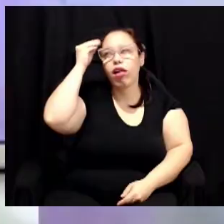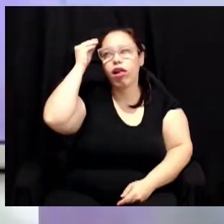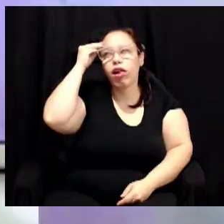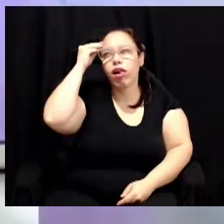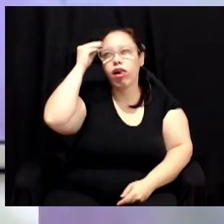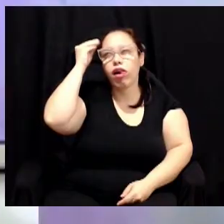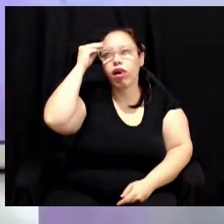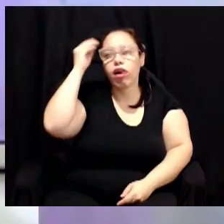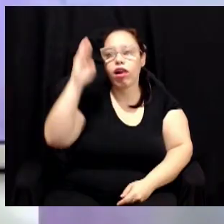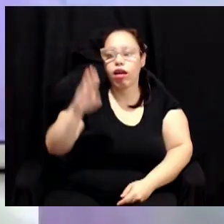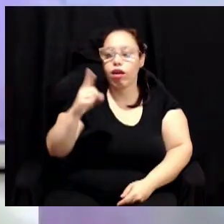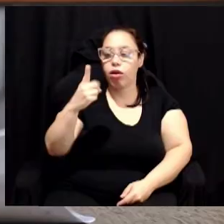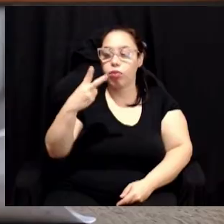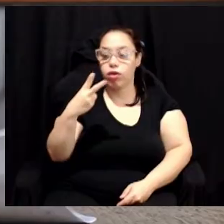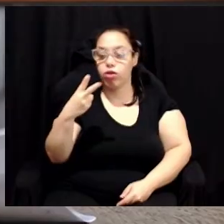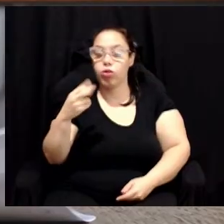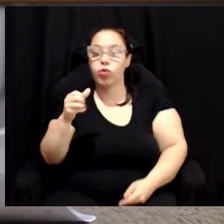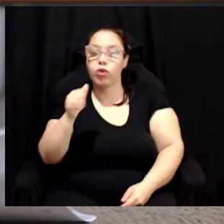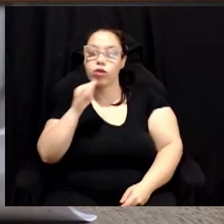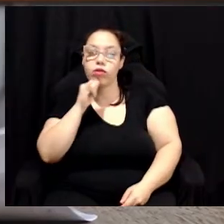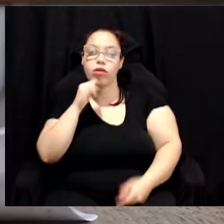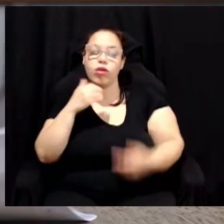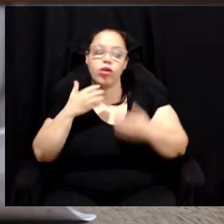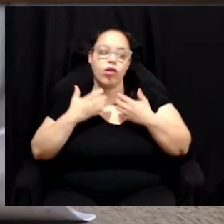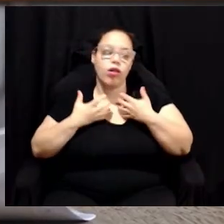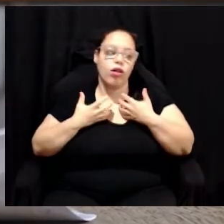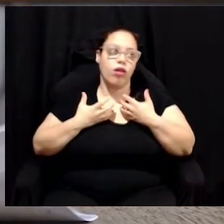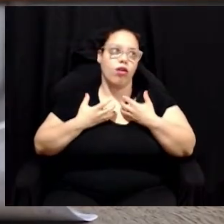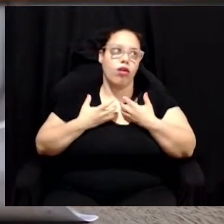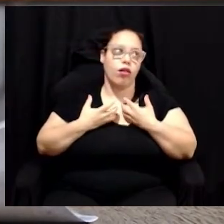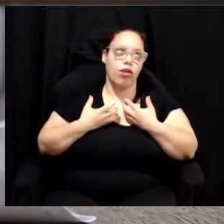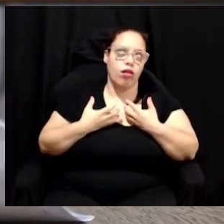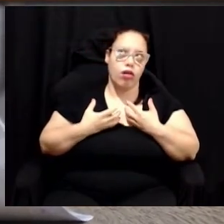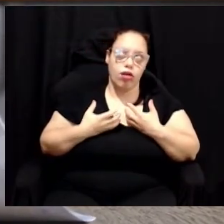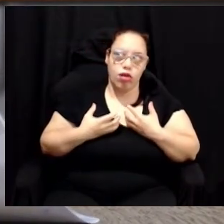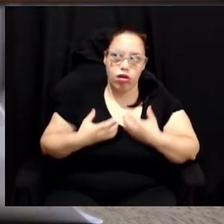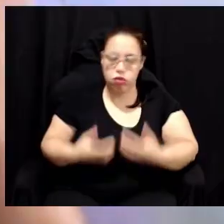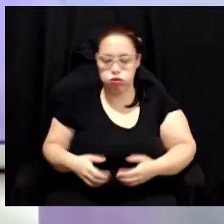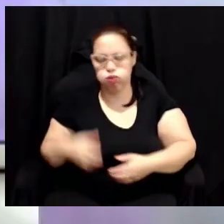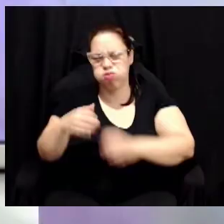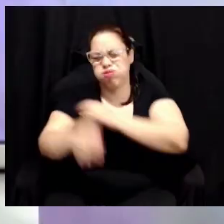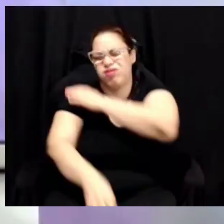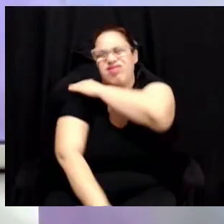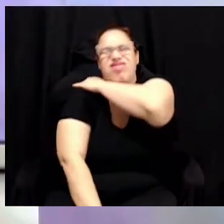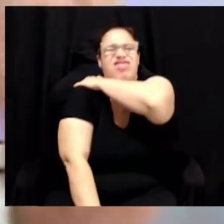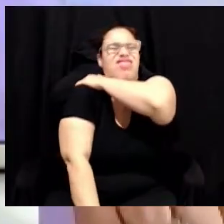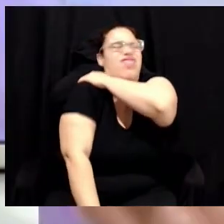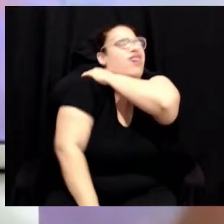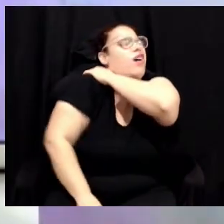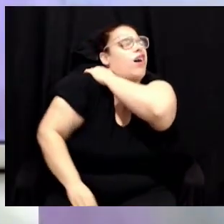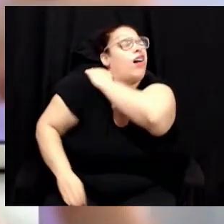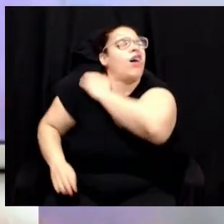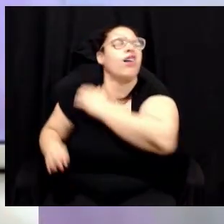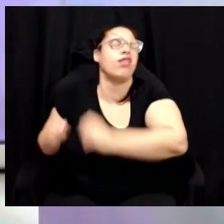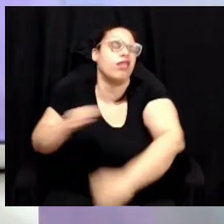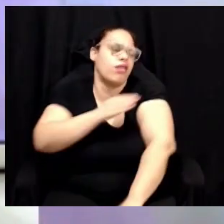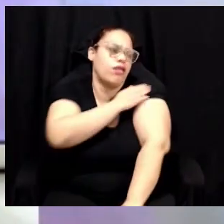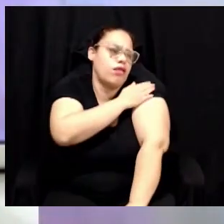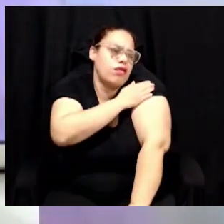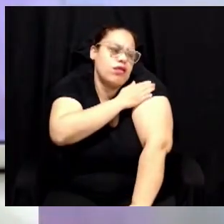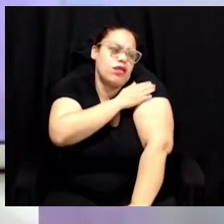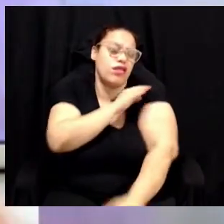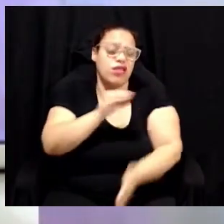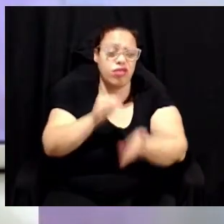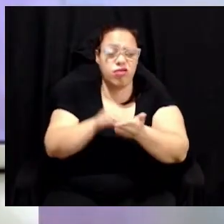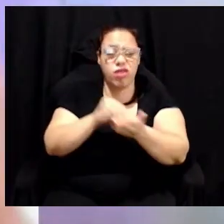de vitamina B12, por exemplo, um cansaço extremo, dor nas articulações decorrente de uma falta de ferro no